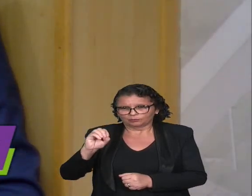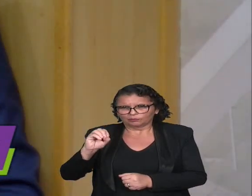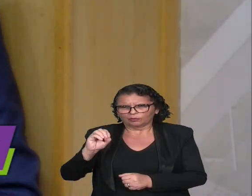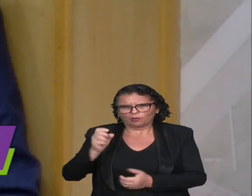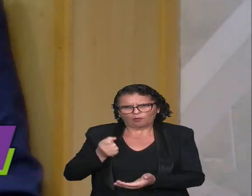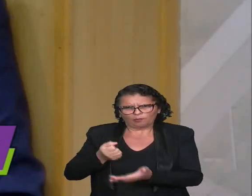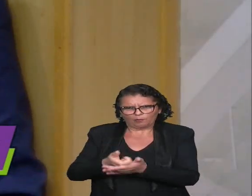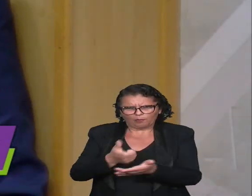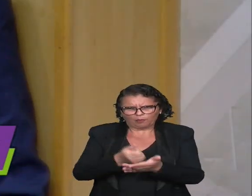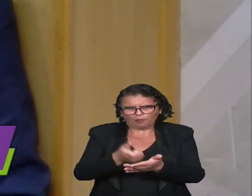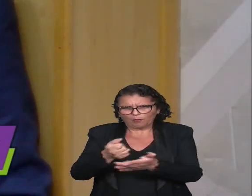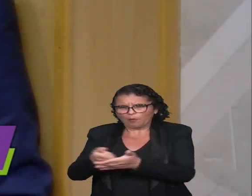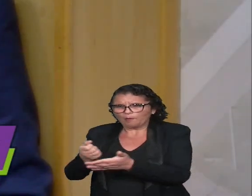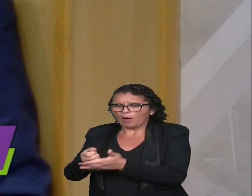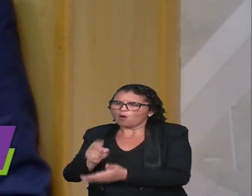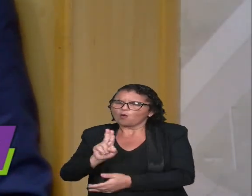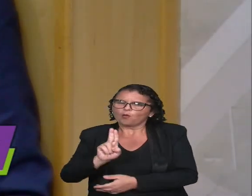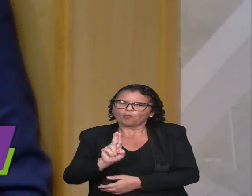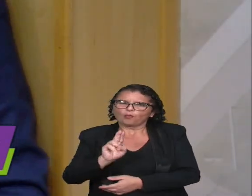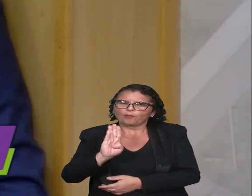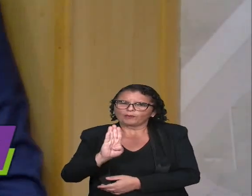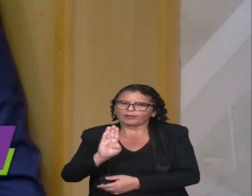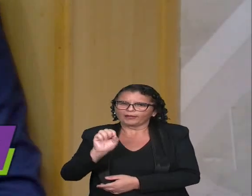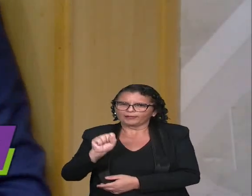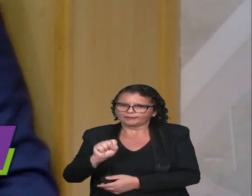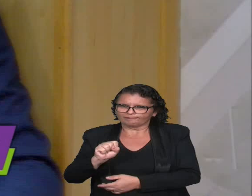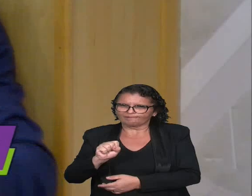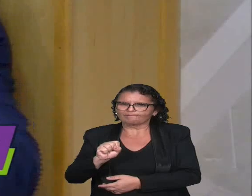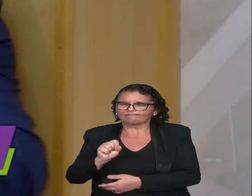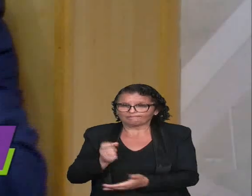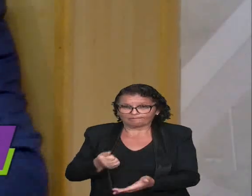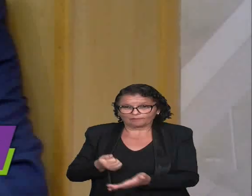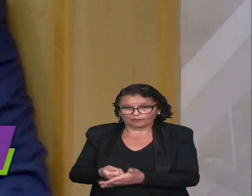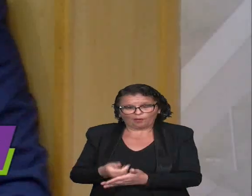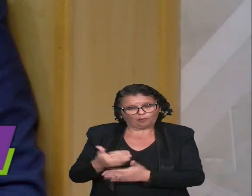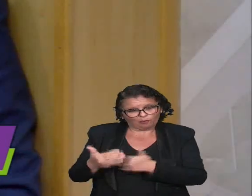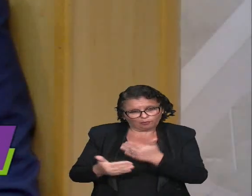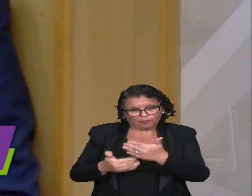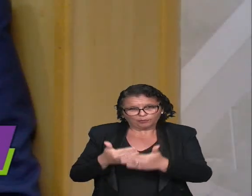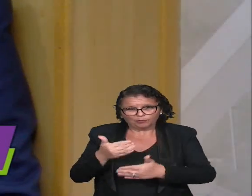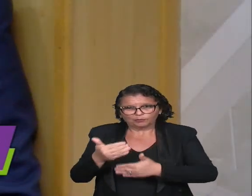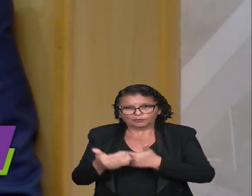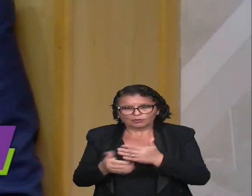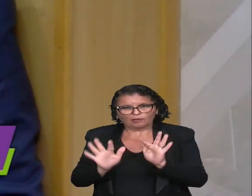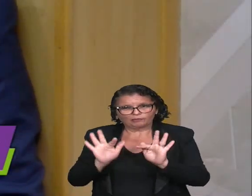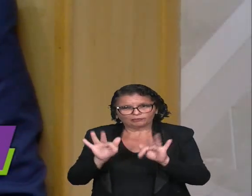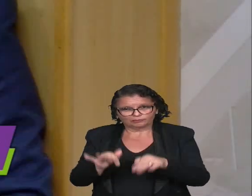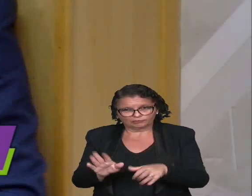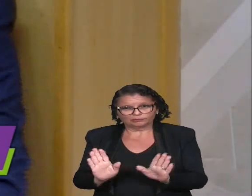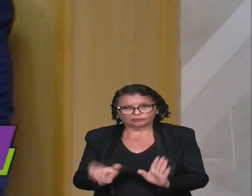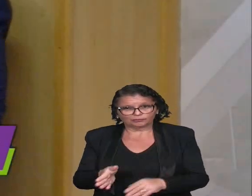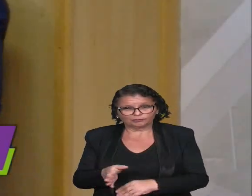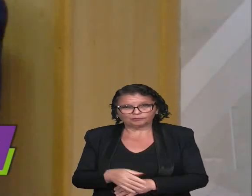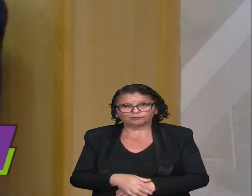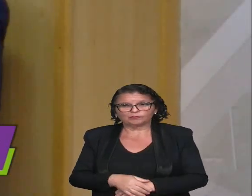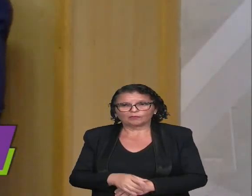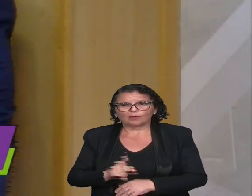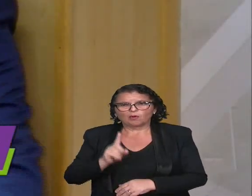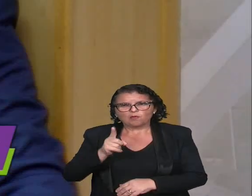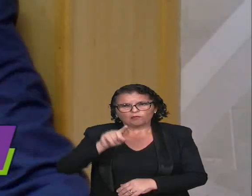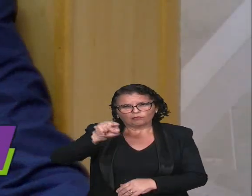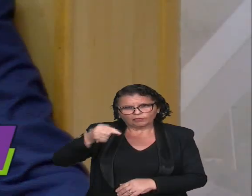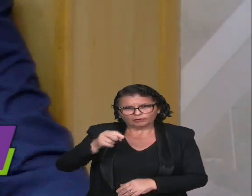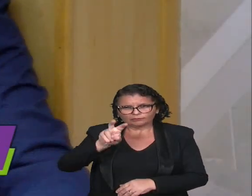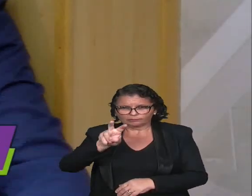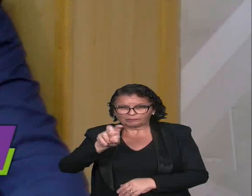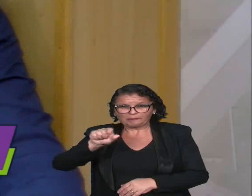ubss aqui no município de Osasco esse processo de aquisição está agora já sendo finalizado 1 milhão meio